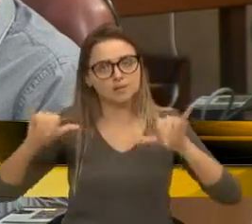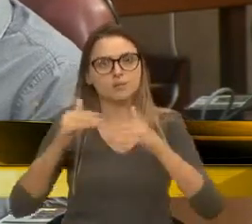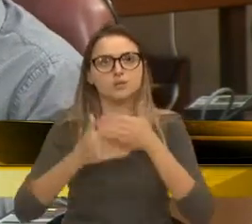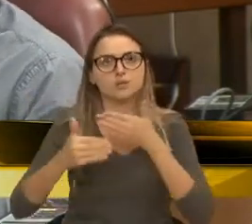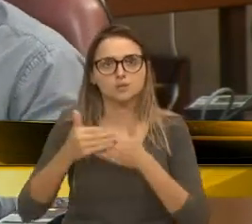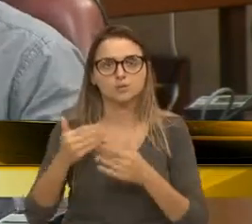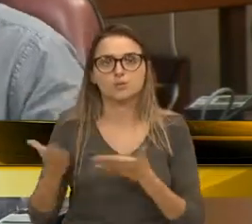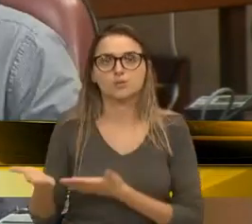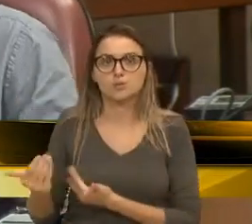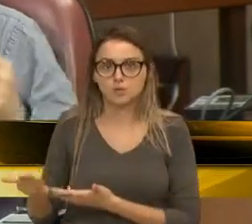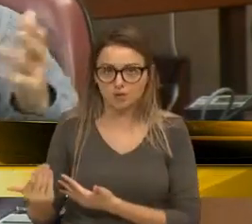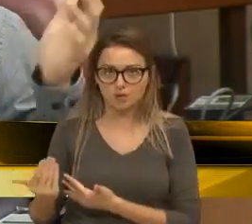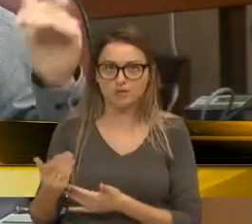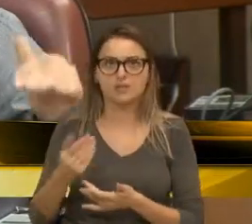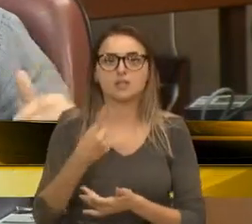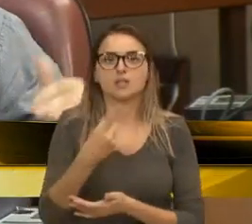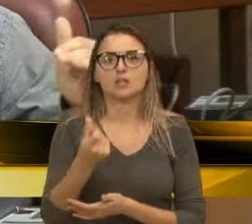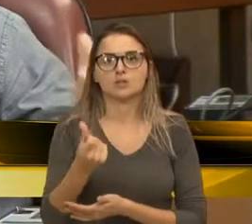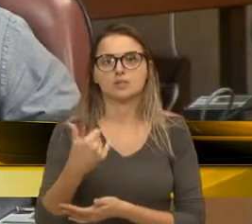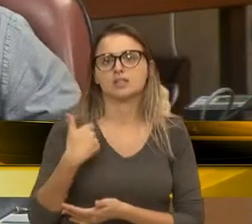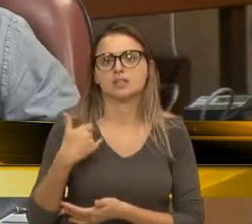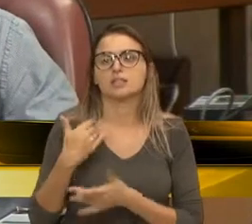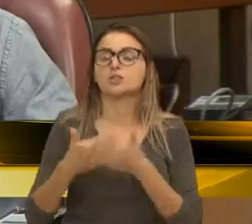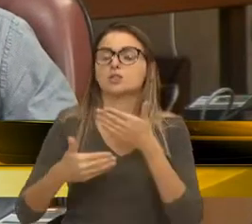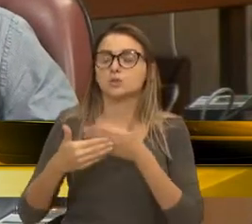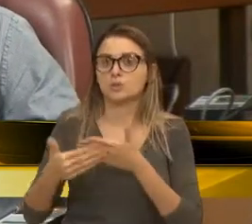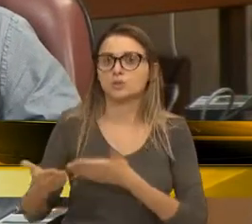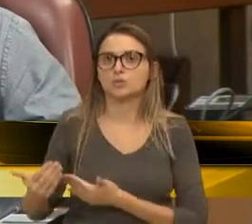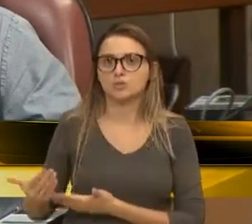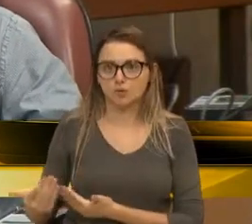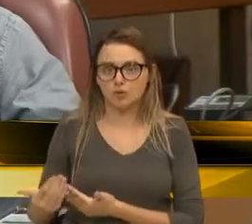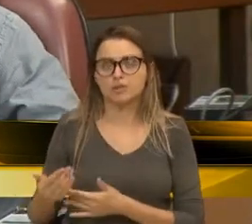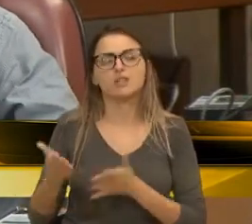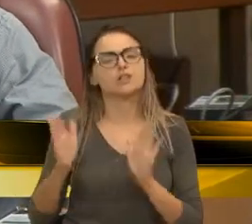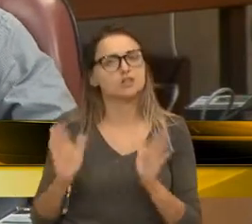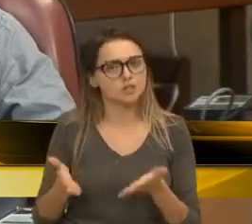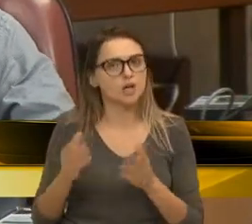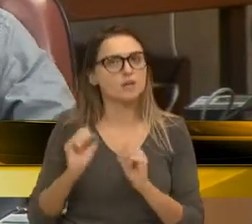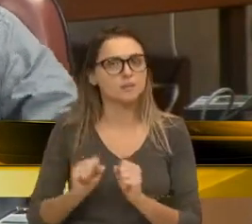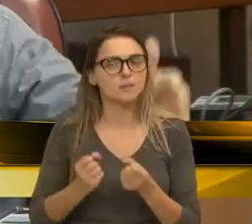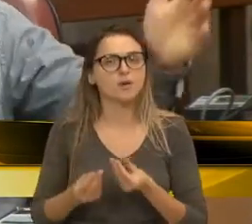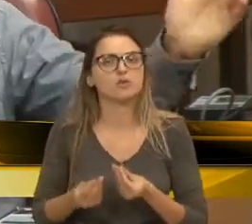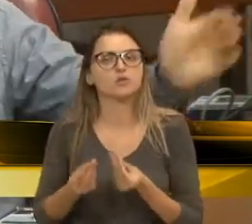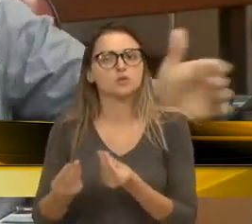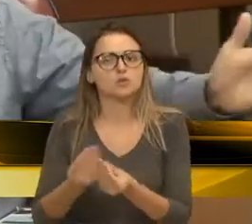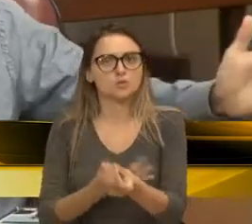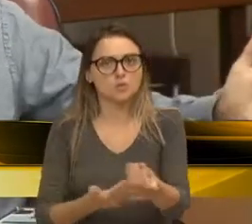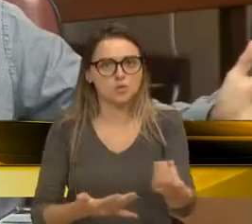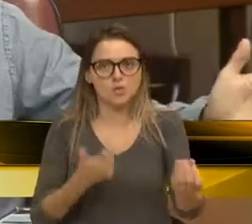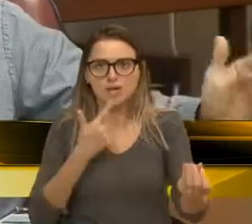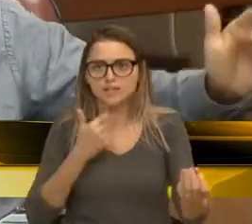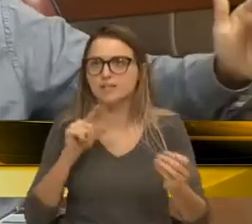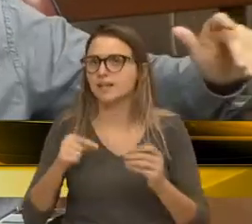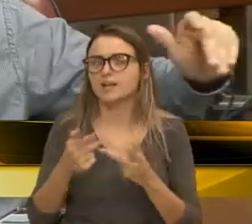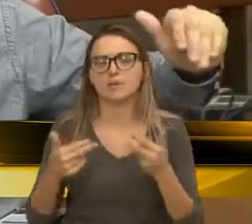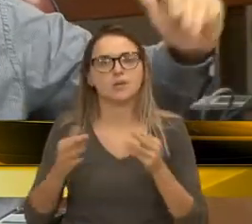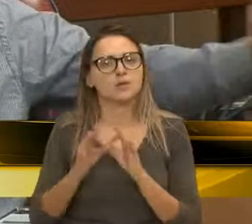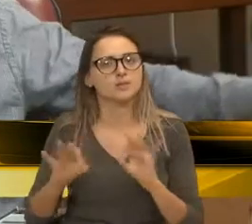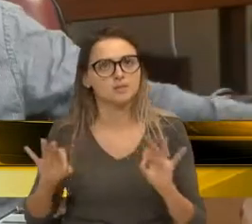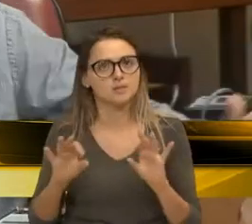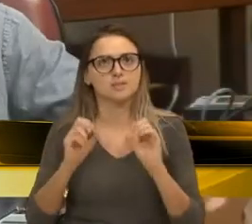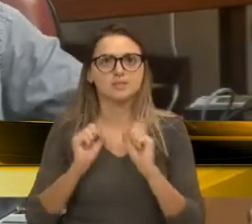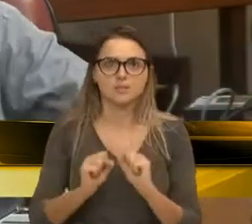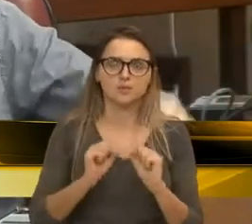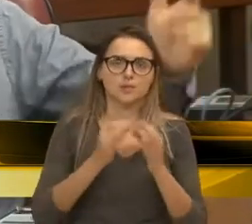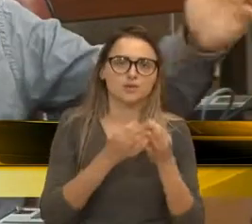das escolas, a partir dos 16 anos, todo jovem já pode ser doador de sangue, que é o ato mais singelo que tem para salvar